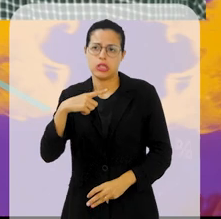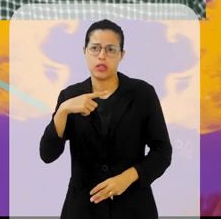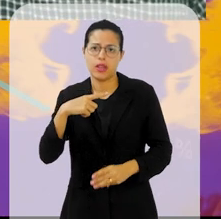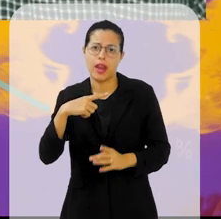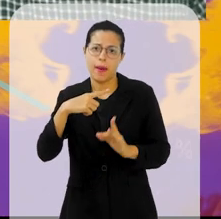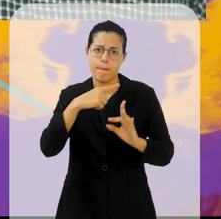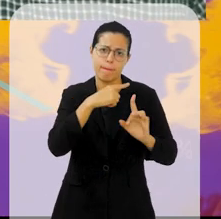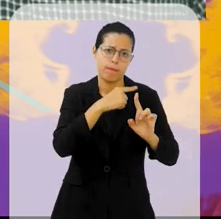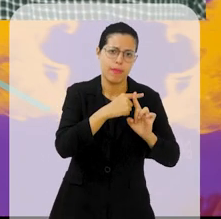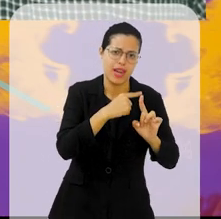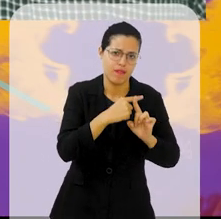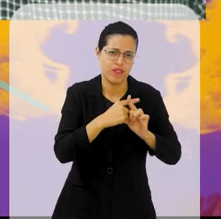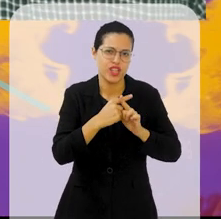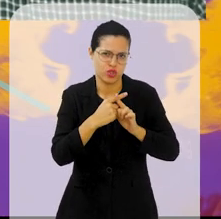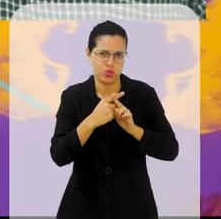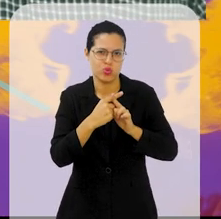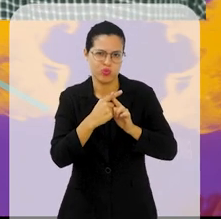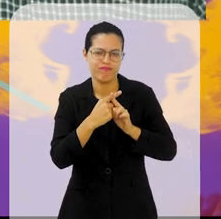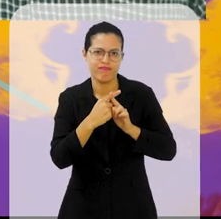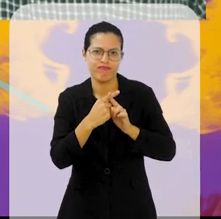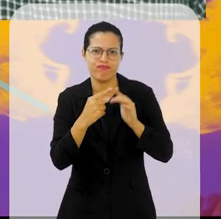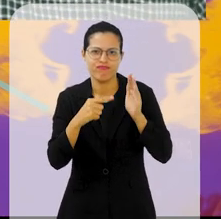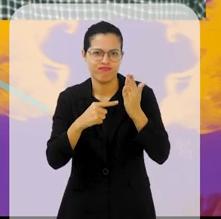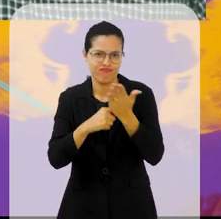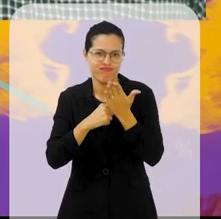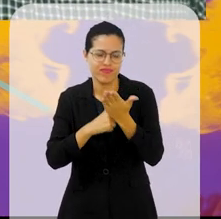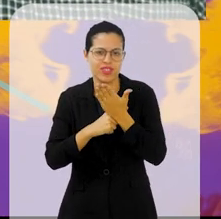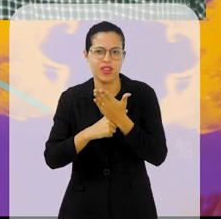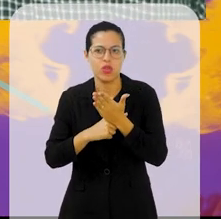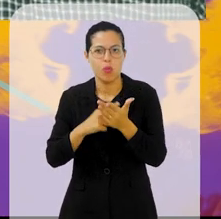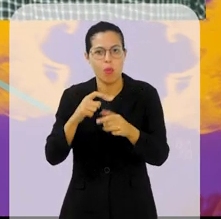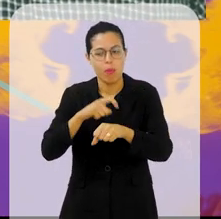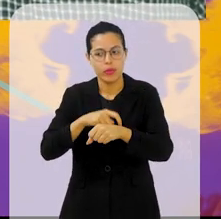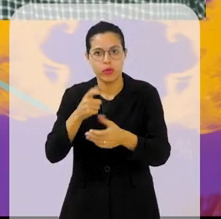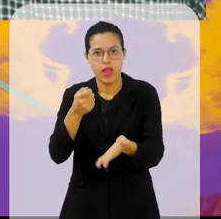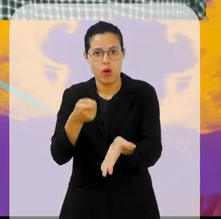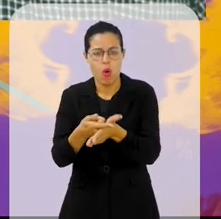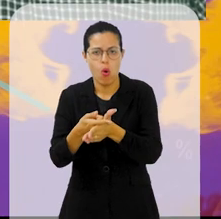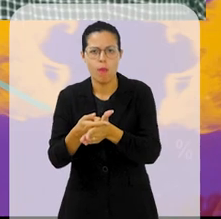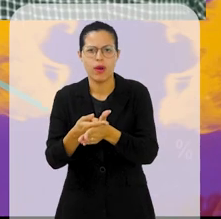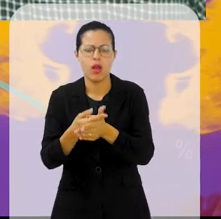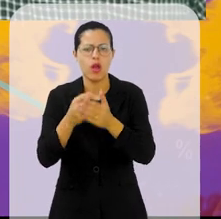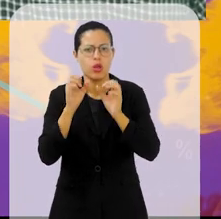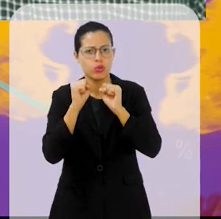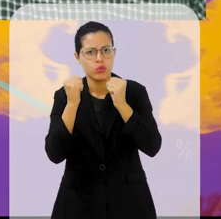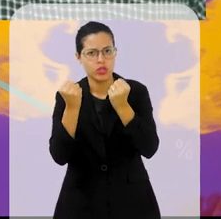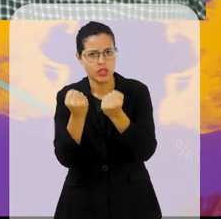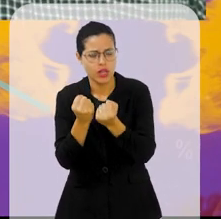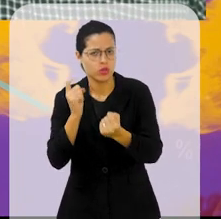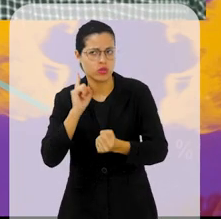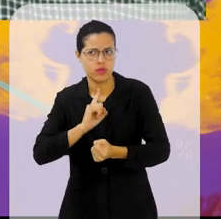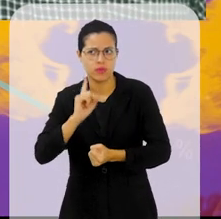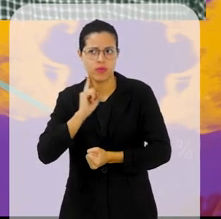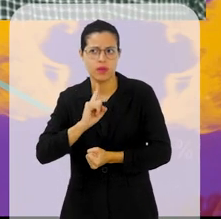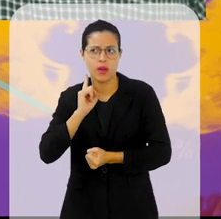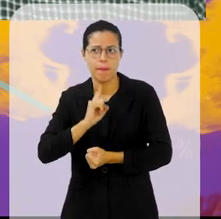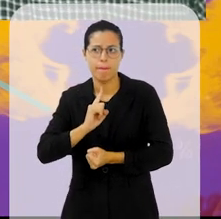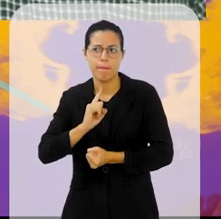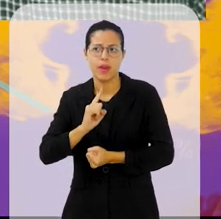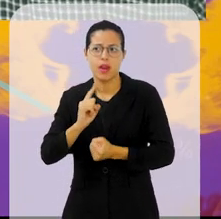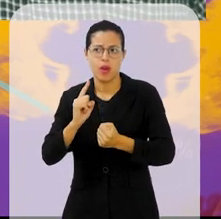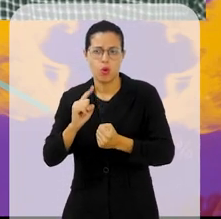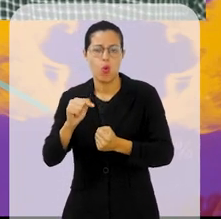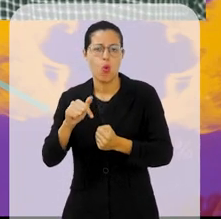privilégios na hora da compra desses ingressos, né? E é no Maracanã. No estádio do Flamengo, muito possivelmente o